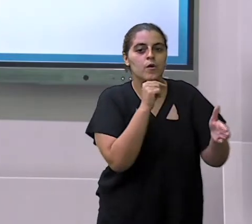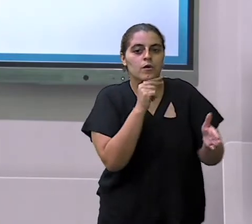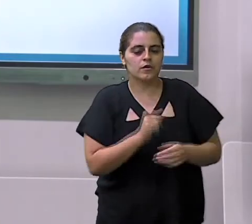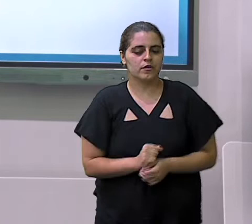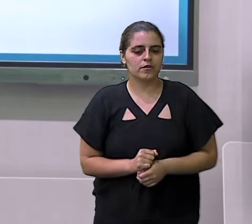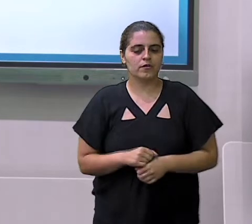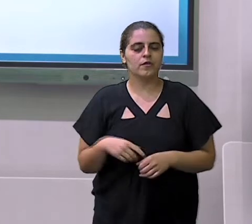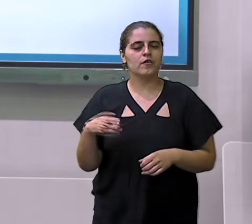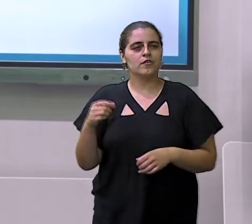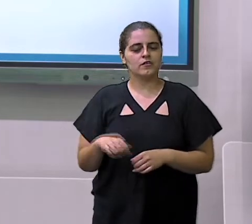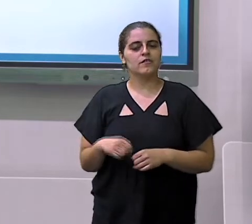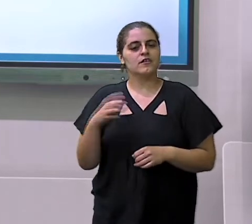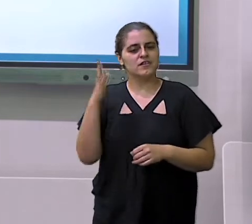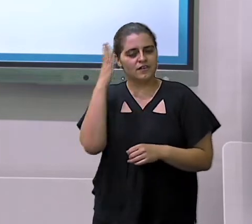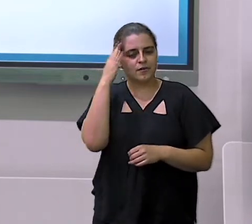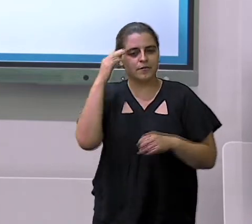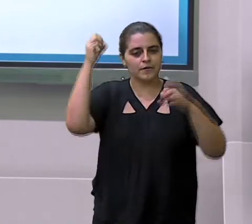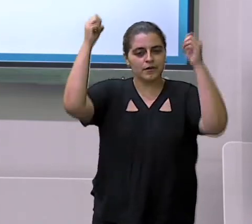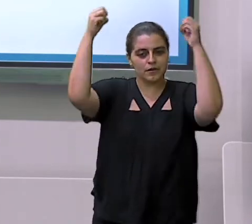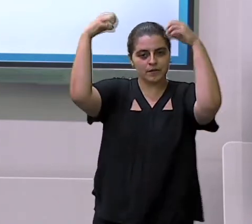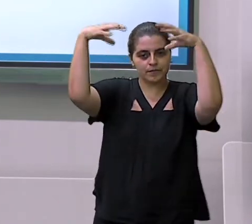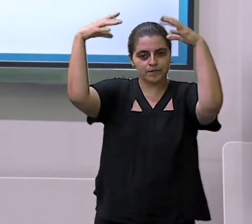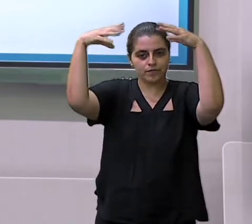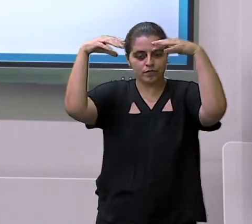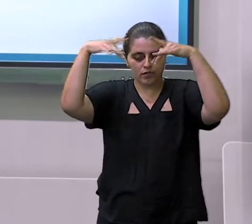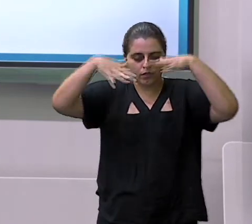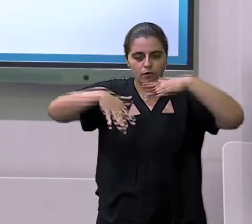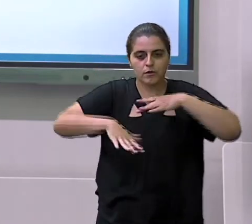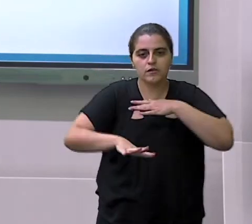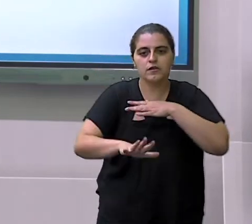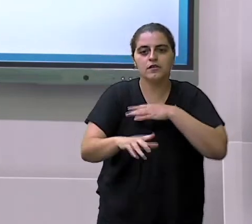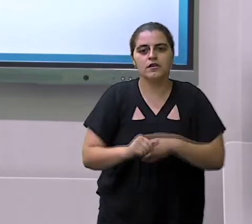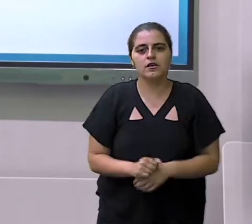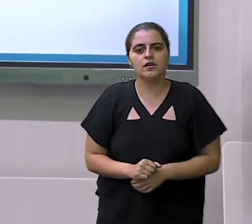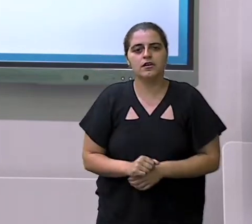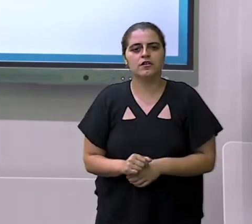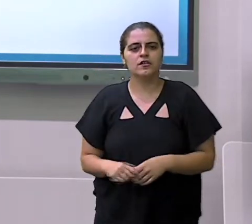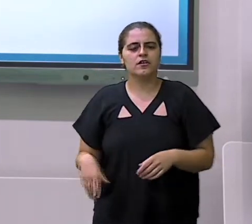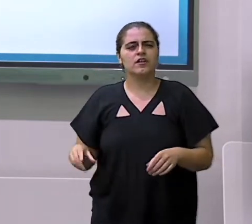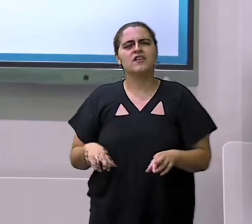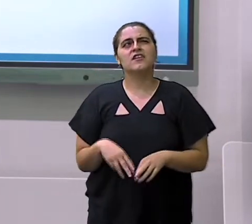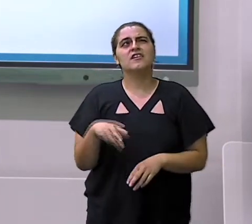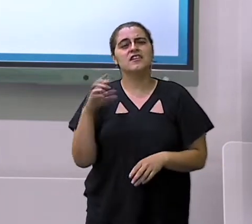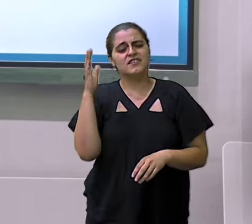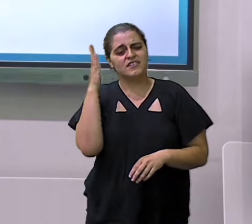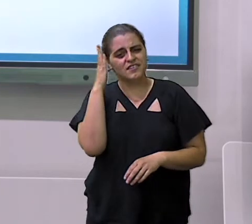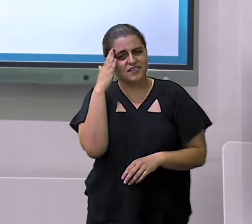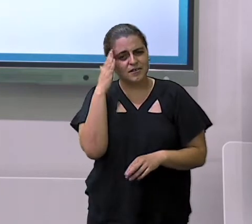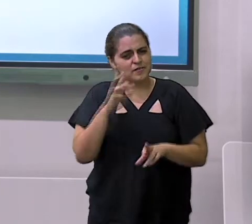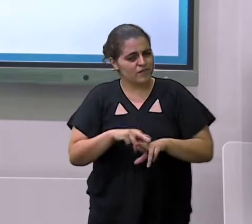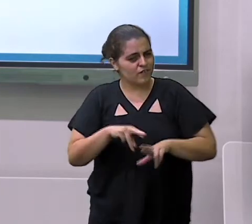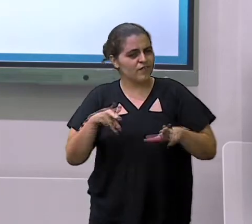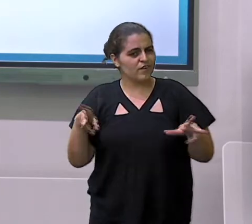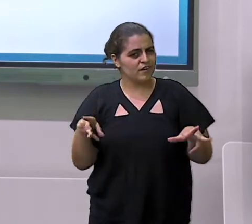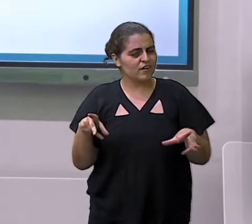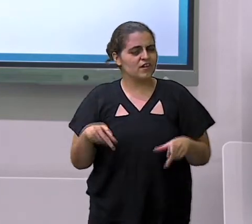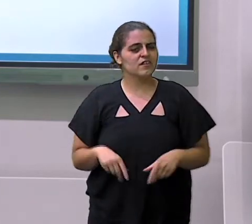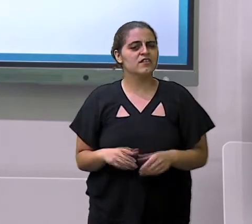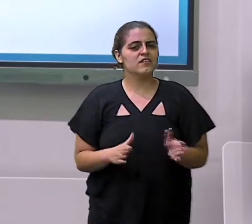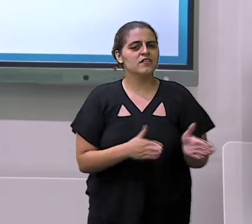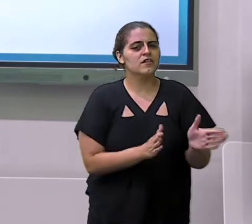tantas outras coisas que a professora não vai citar, que nós já repassamos. Eu falei que há uma diferença do rio para o